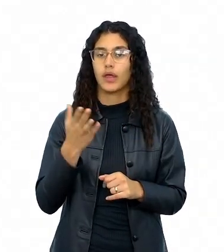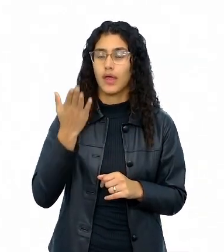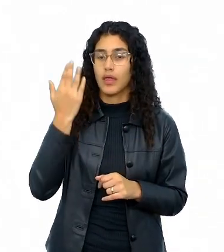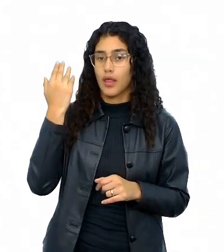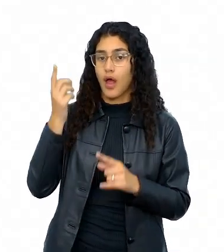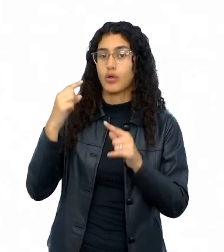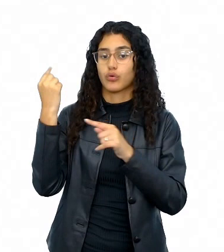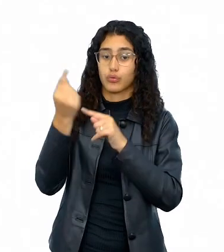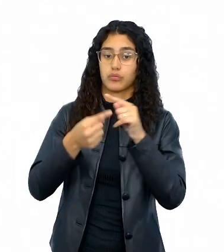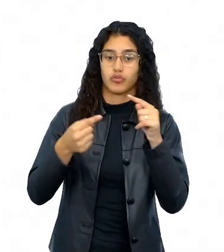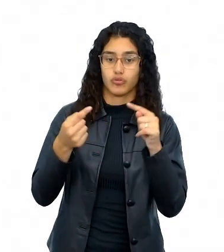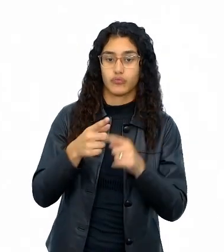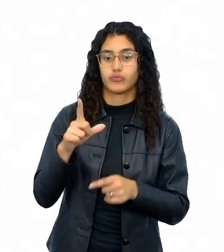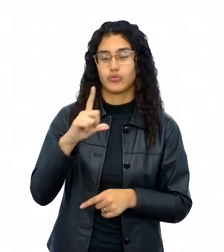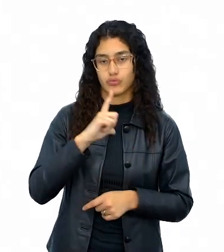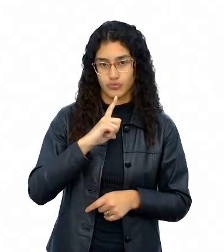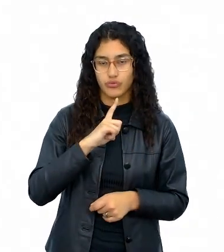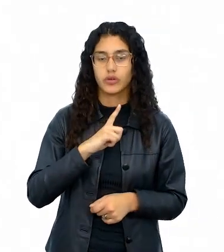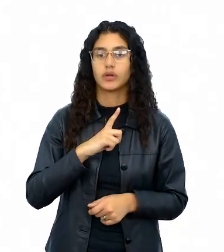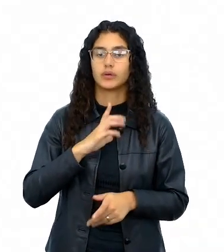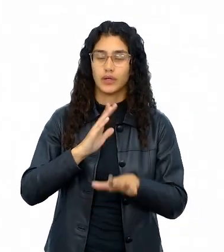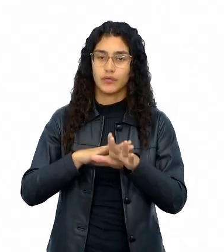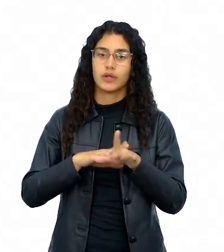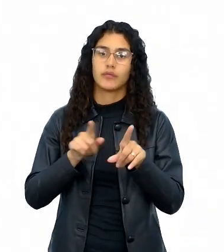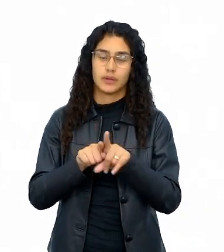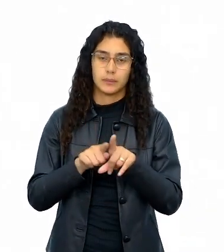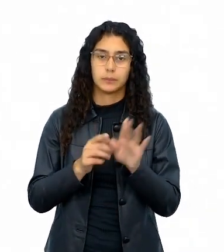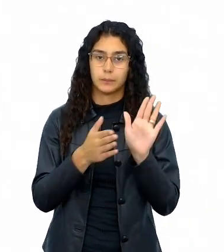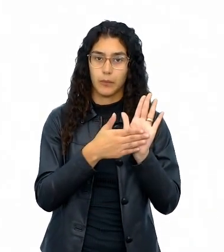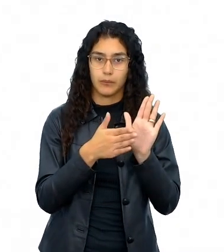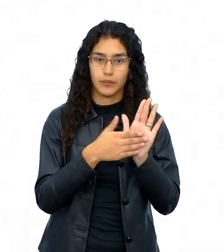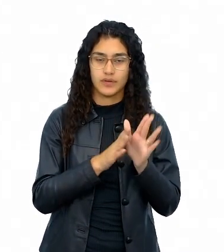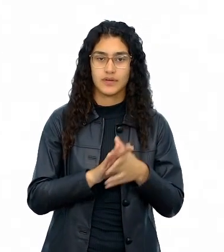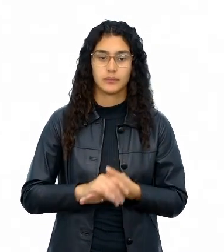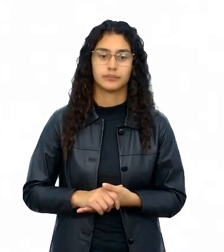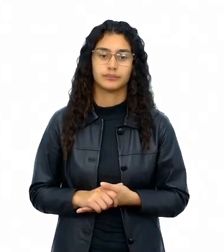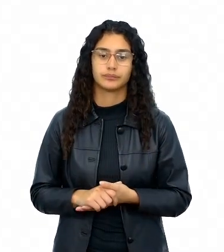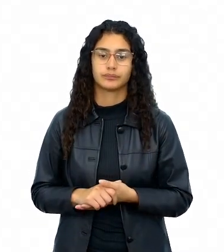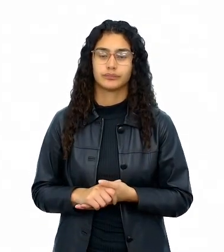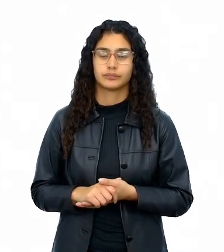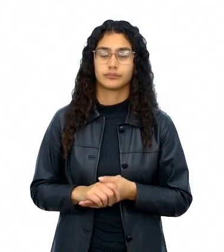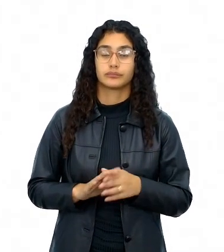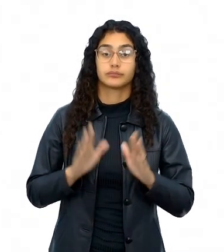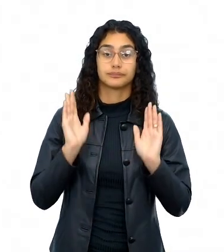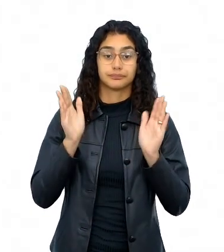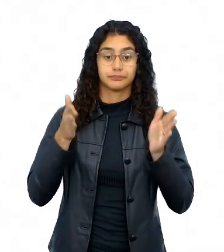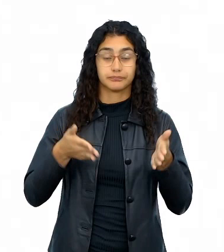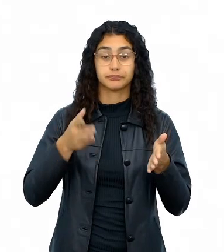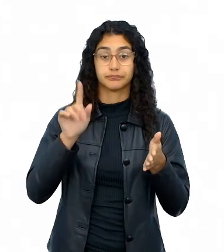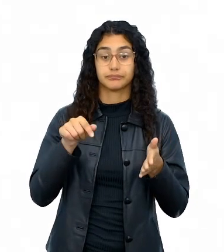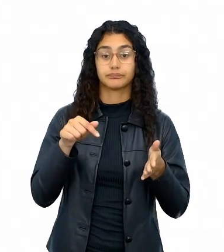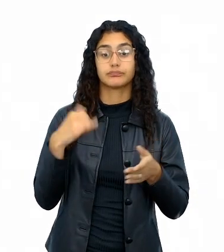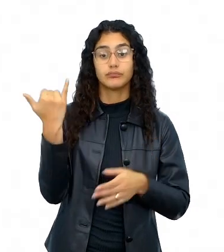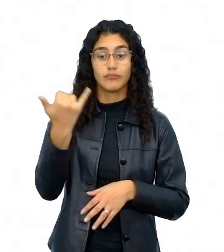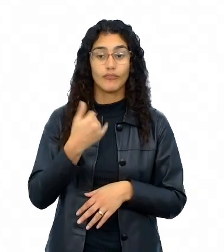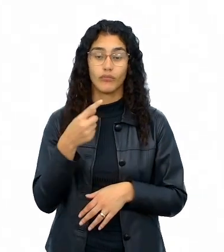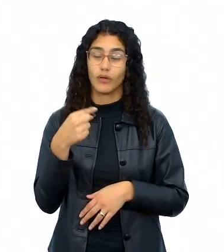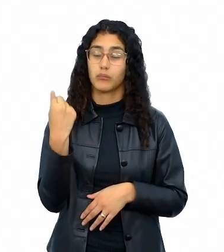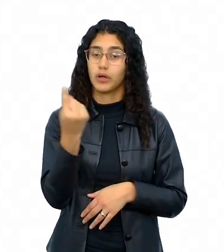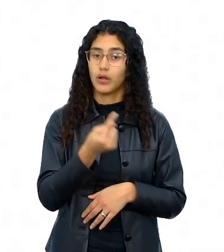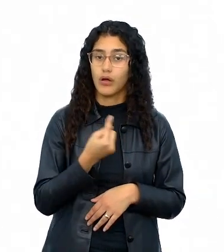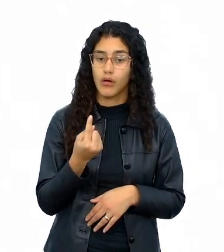nos objetivos a gente se propôs a fazer. E agora conte para a